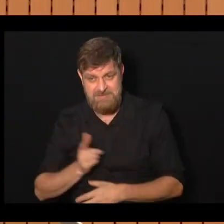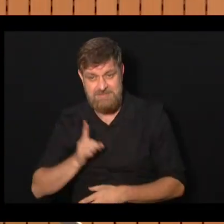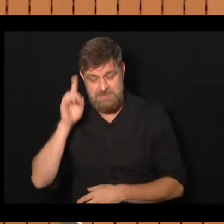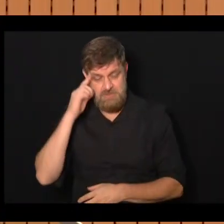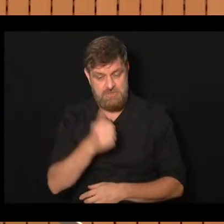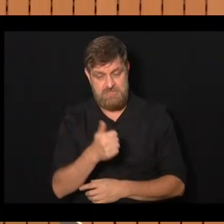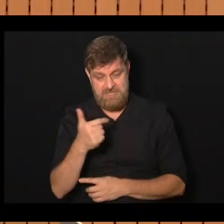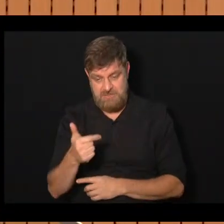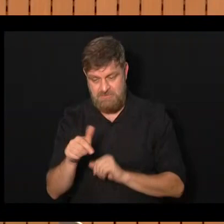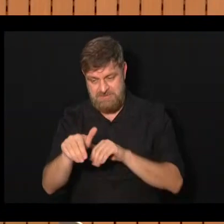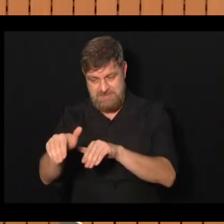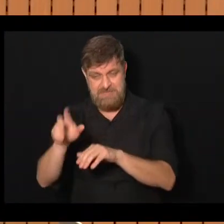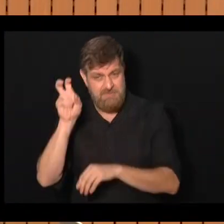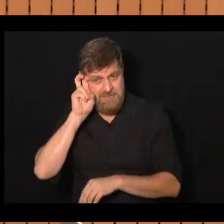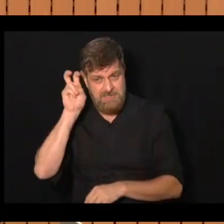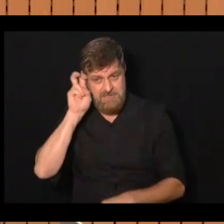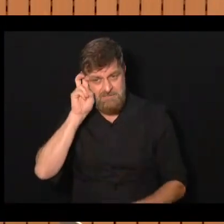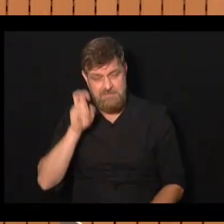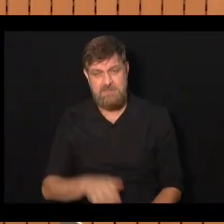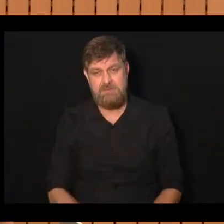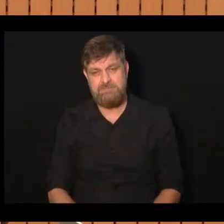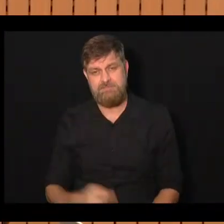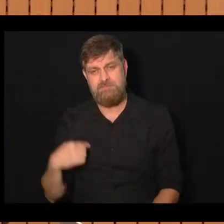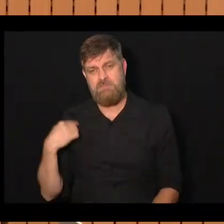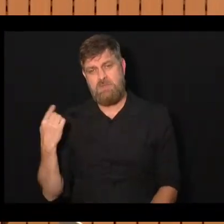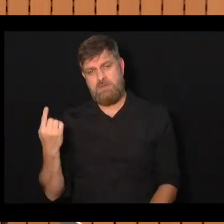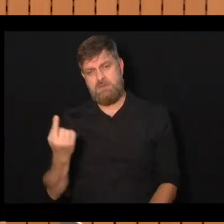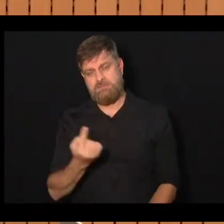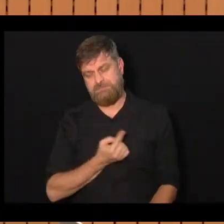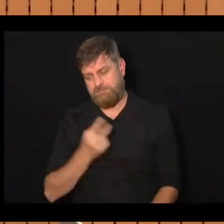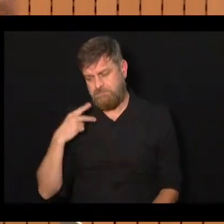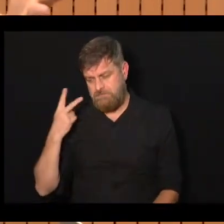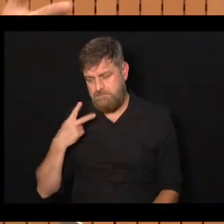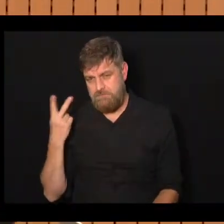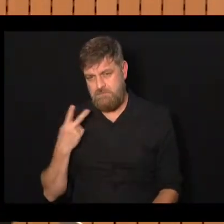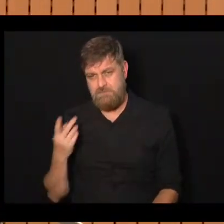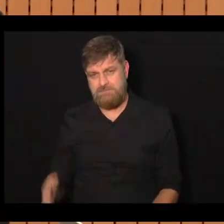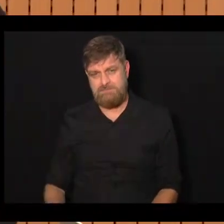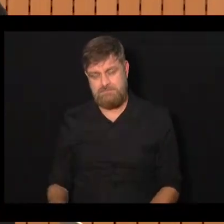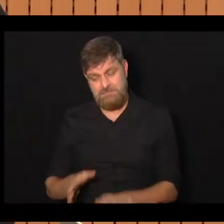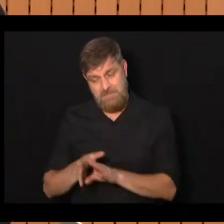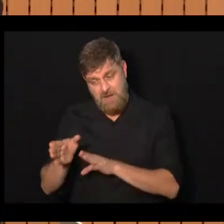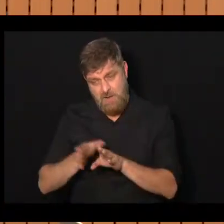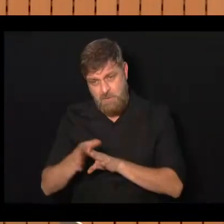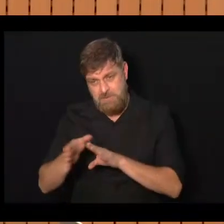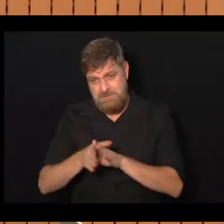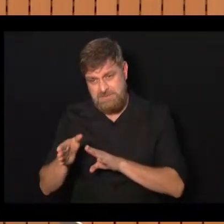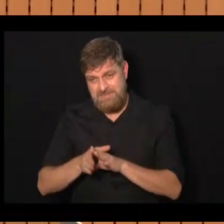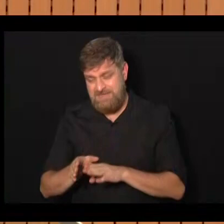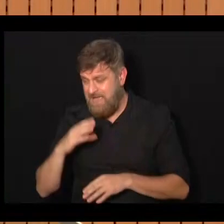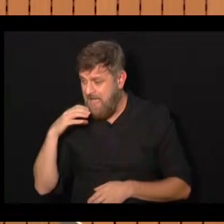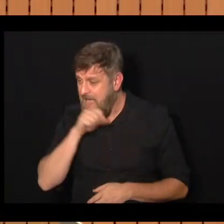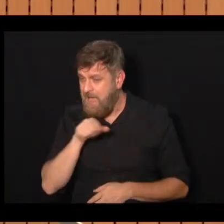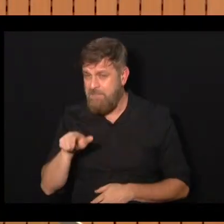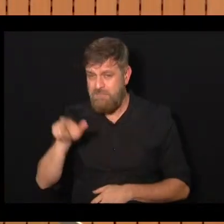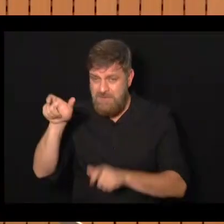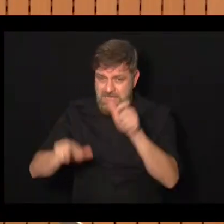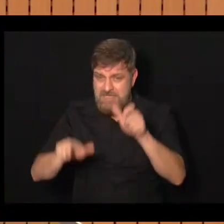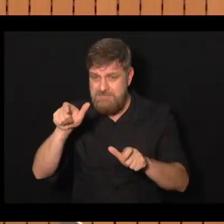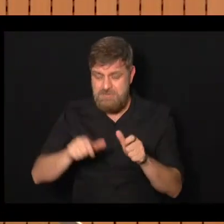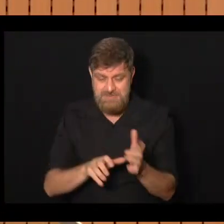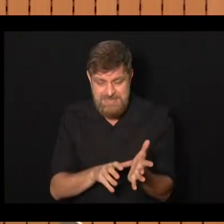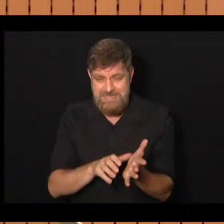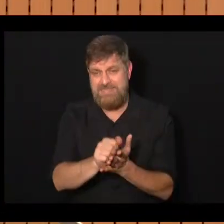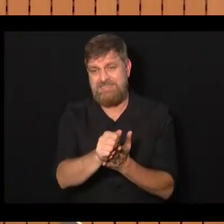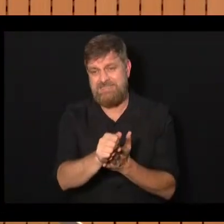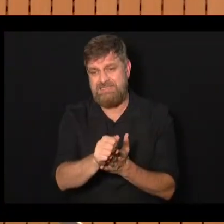setembro, quinta-feira, e nós, então, sugestionamos que você faça o mais rápido possível sua